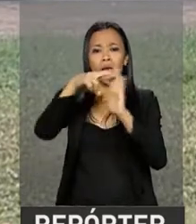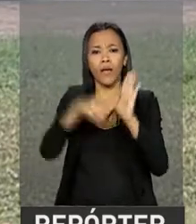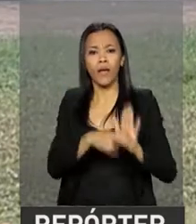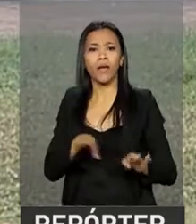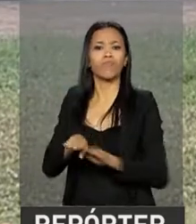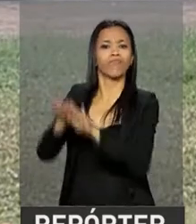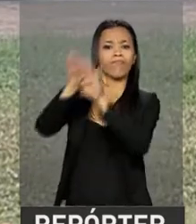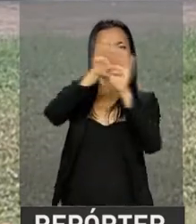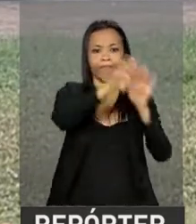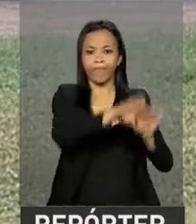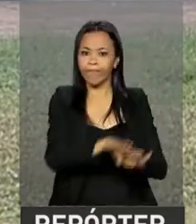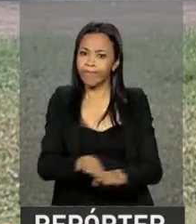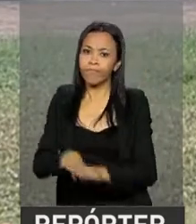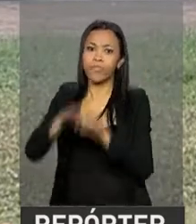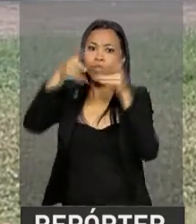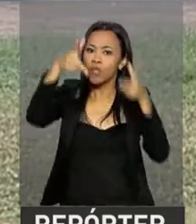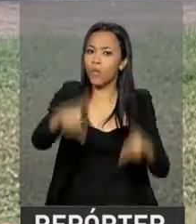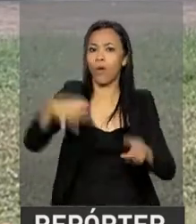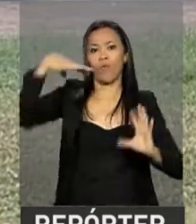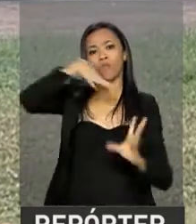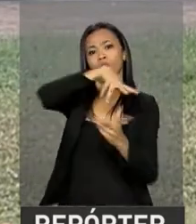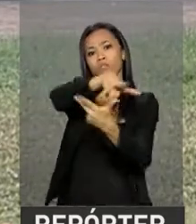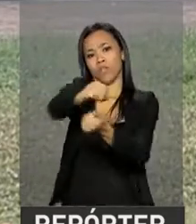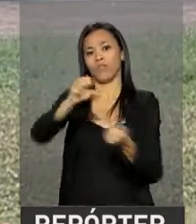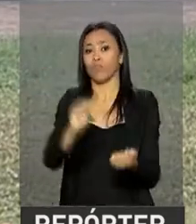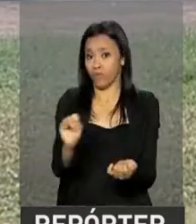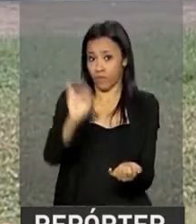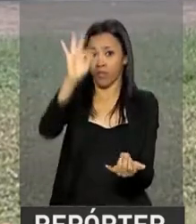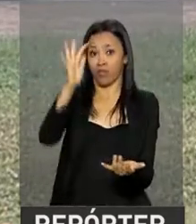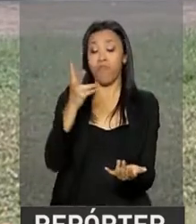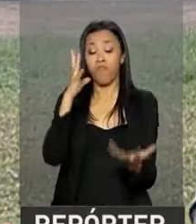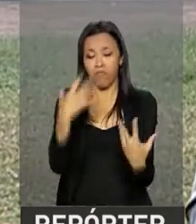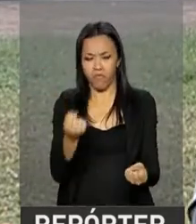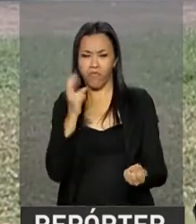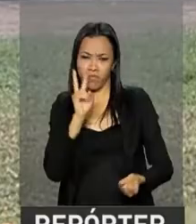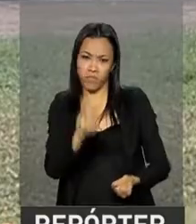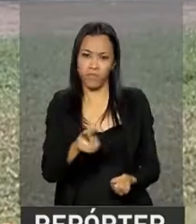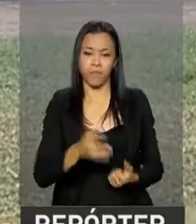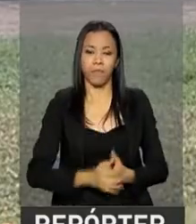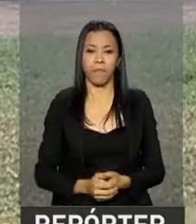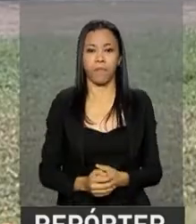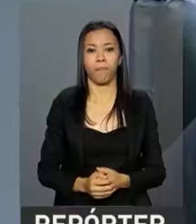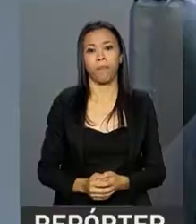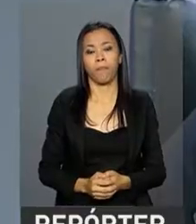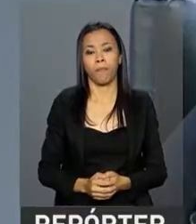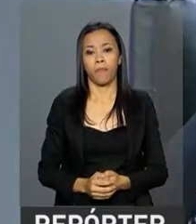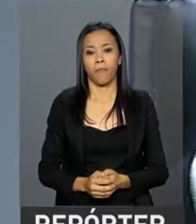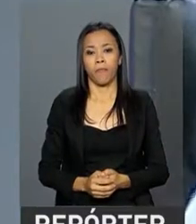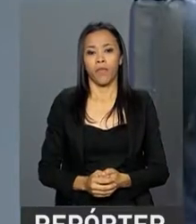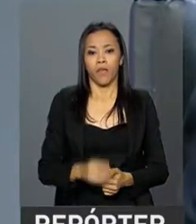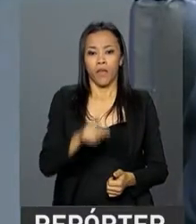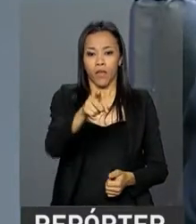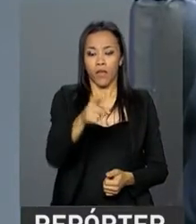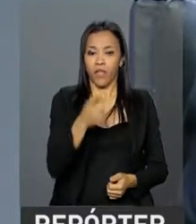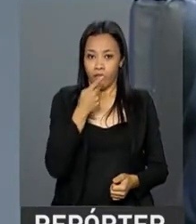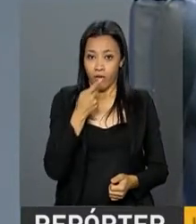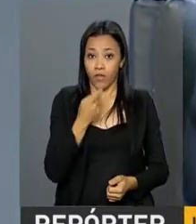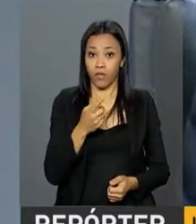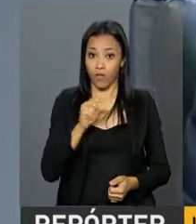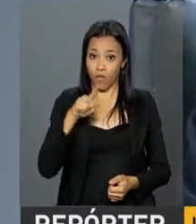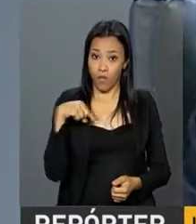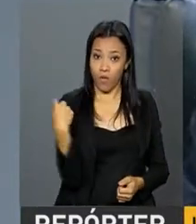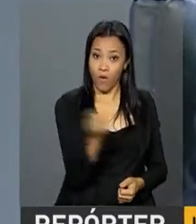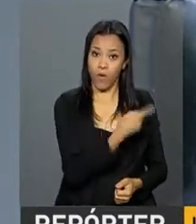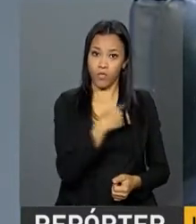inflação do Brasil para padrões internacionais. Vamos ouvir o que ele falou. Nós estamos com